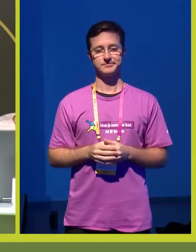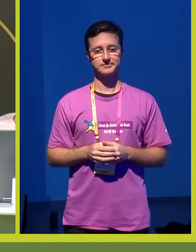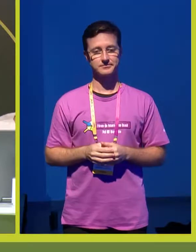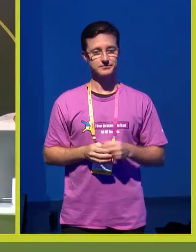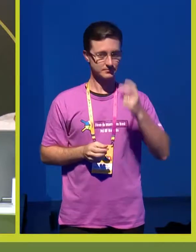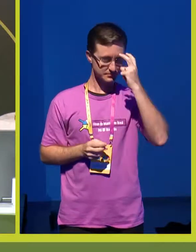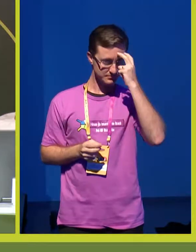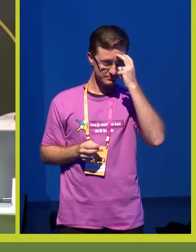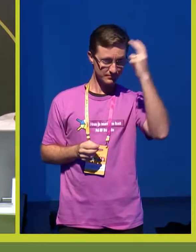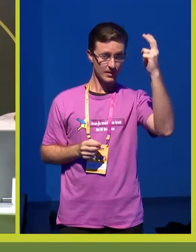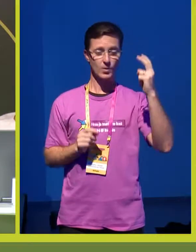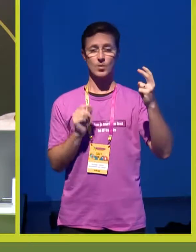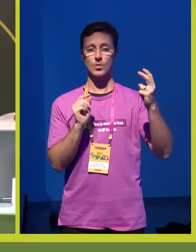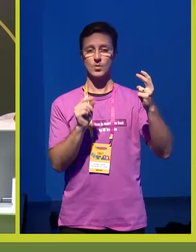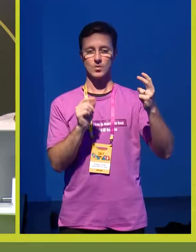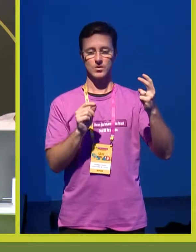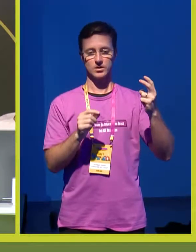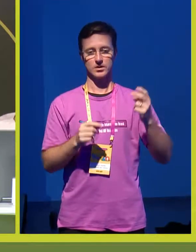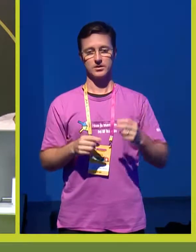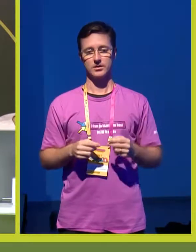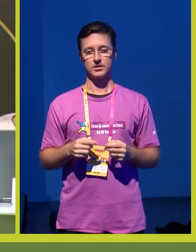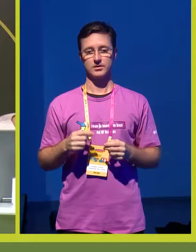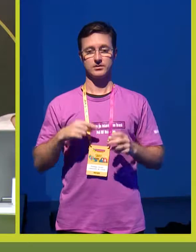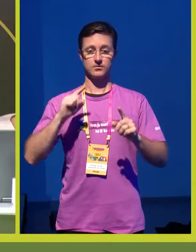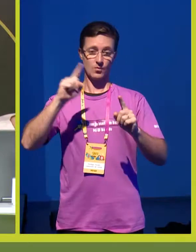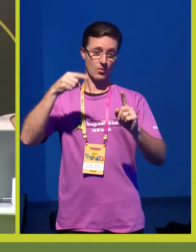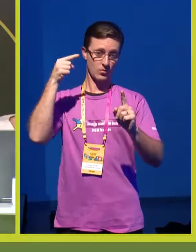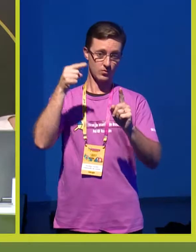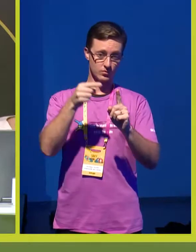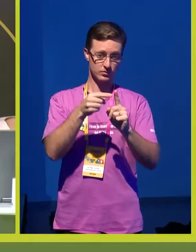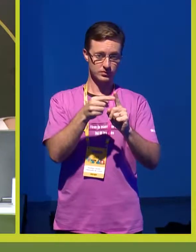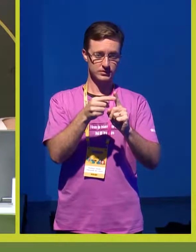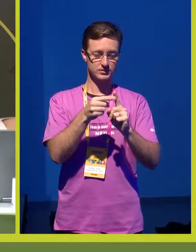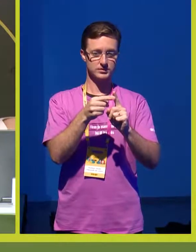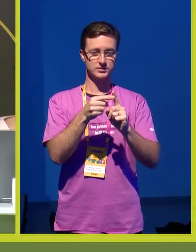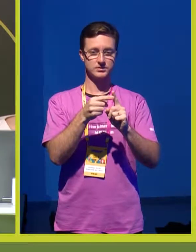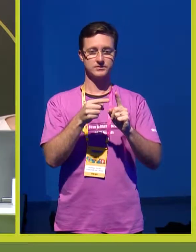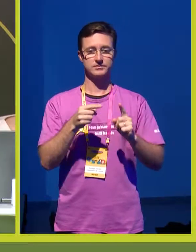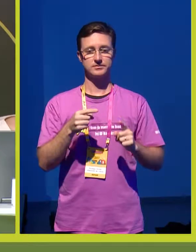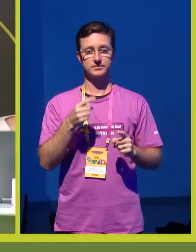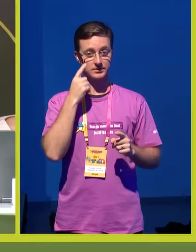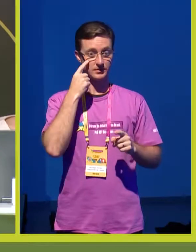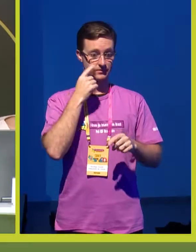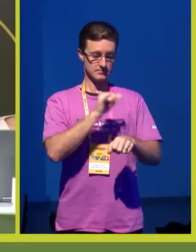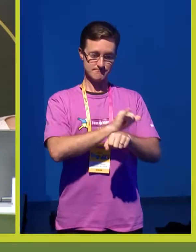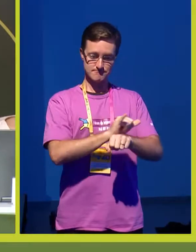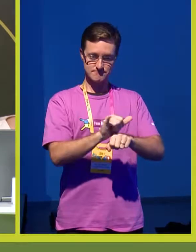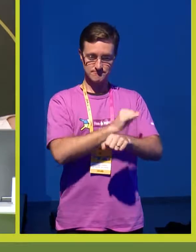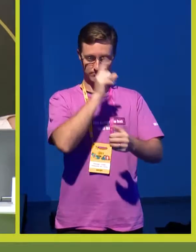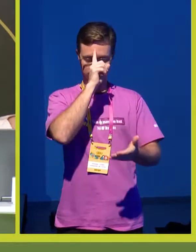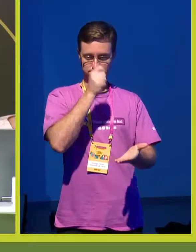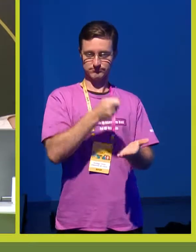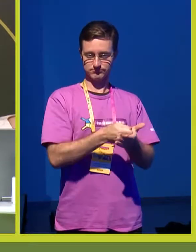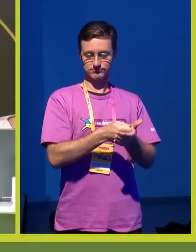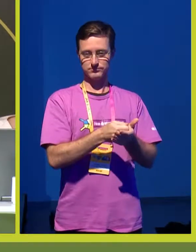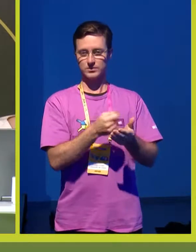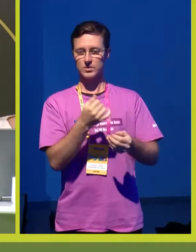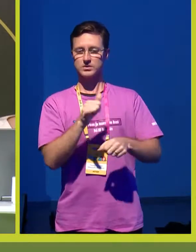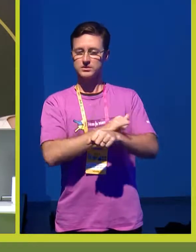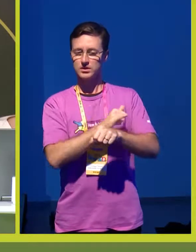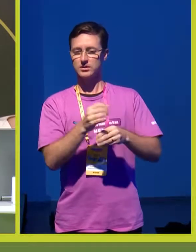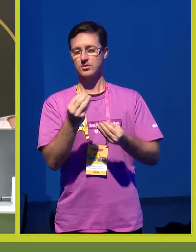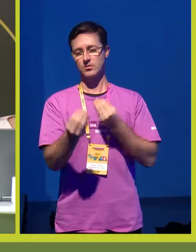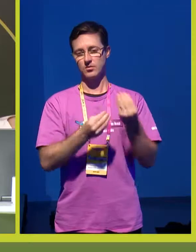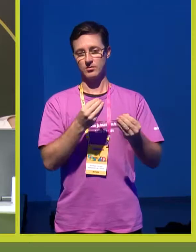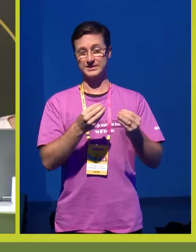negados, com o objetivo de subsidiar a tomada de decisões estratégicas. É um universo pouquíssimo